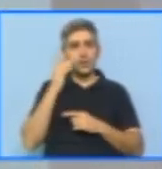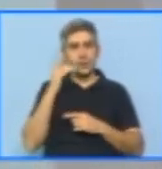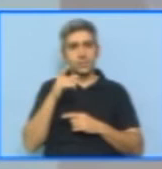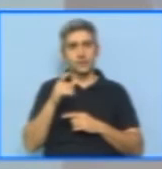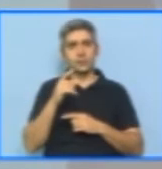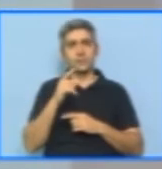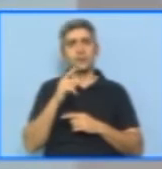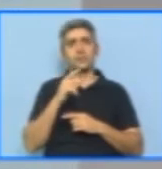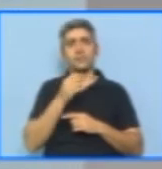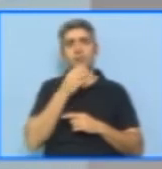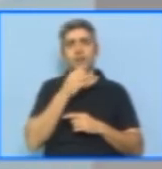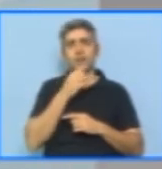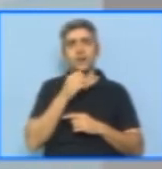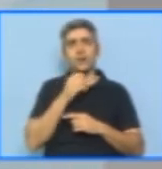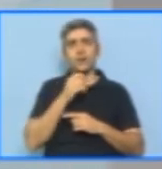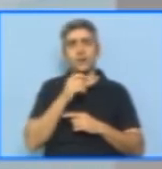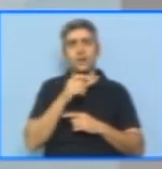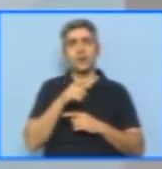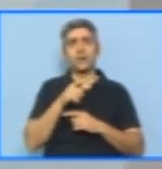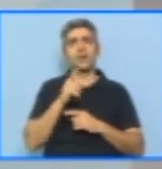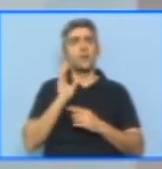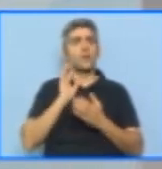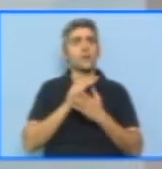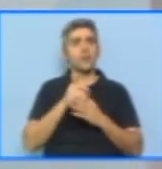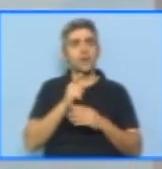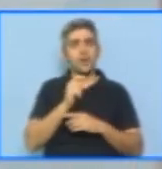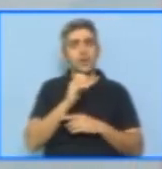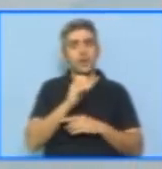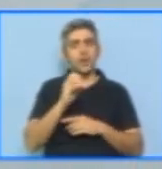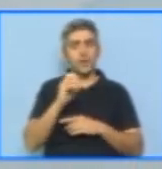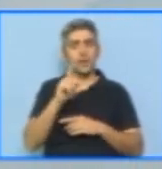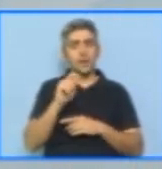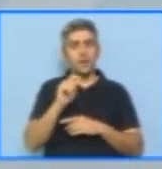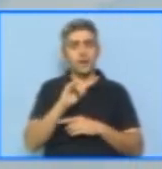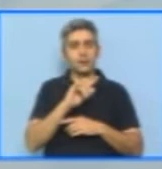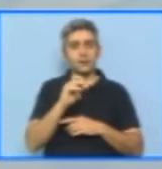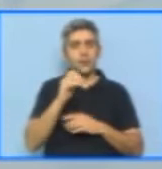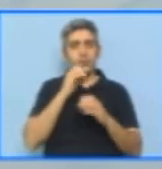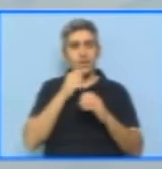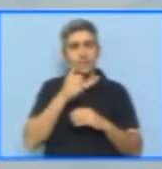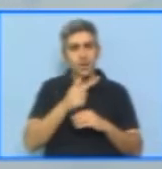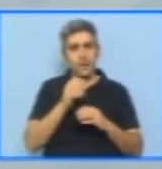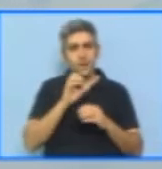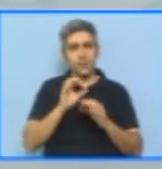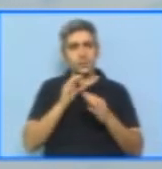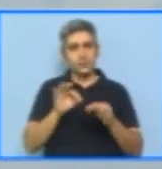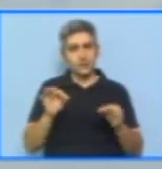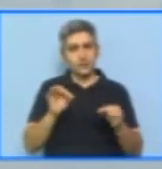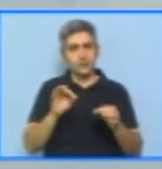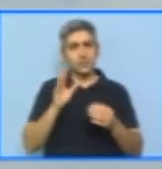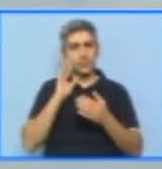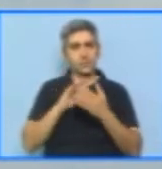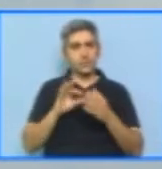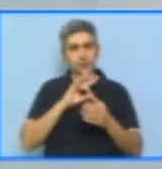uma matriz de atuação da Agência Eclésia nos últimos tempos, que é comunicar bem, de forma simples, tocar, nomeadamente os colegas